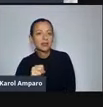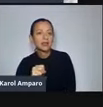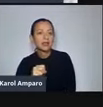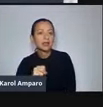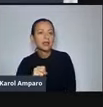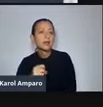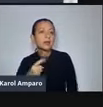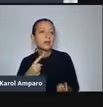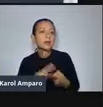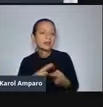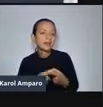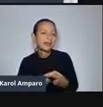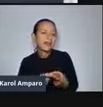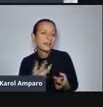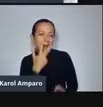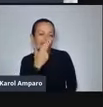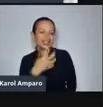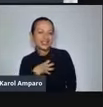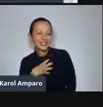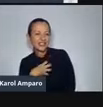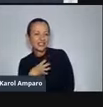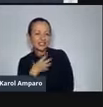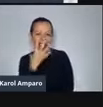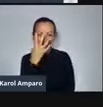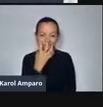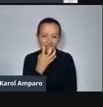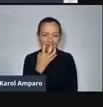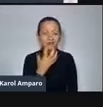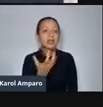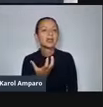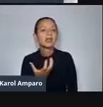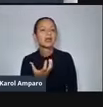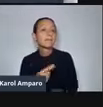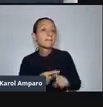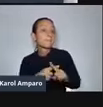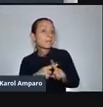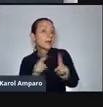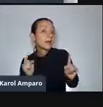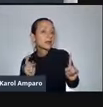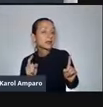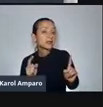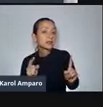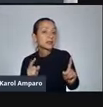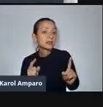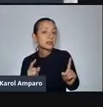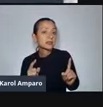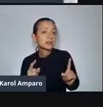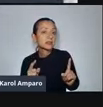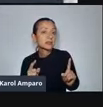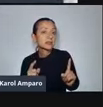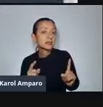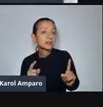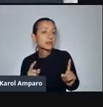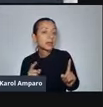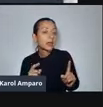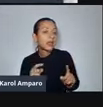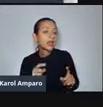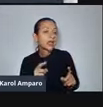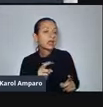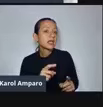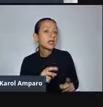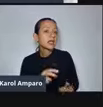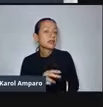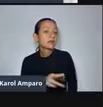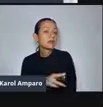aquele bruto, aquele cara assim, pá, pá. Nunca tive uma má resposta às